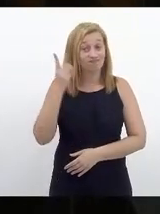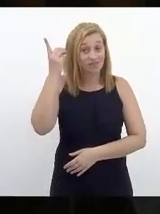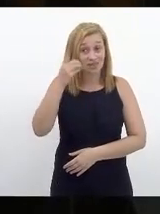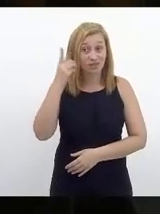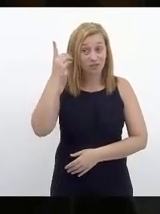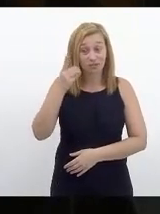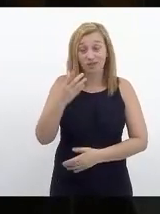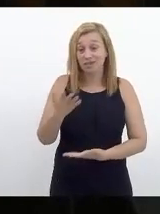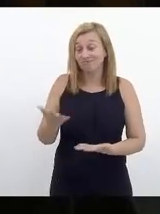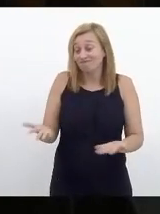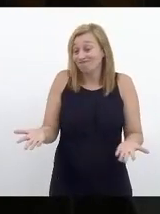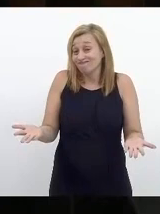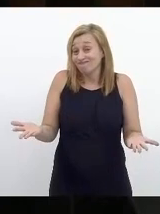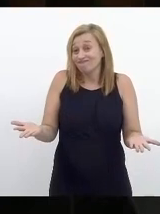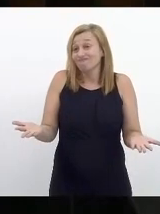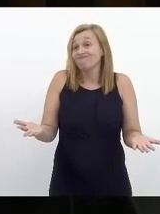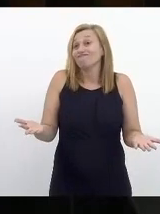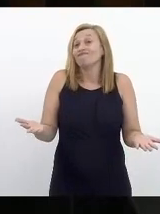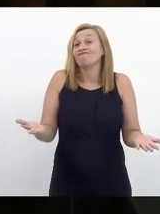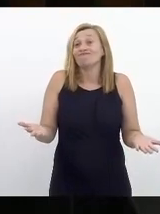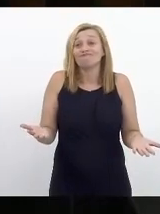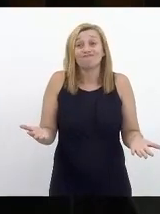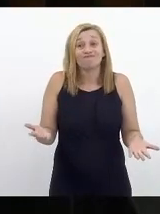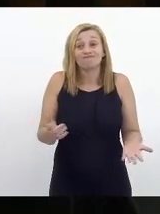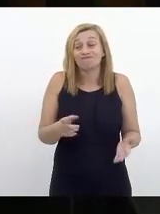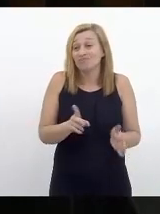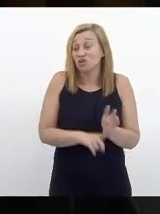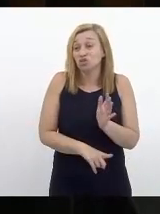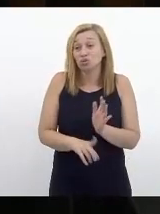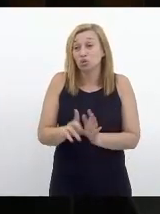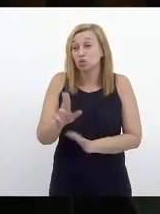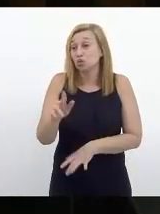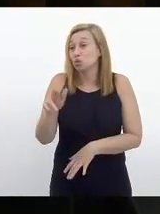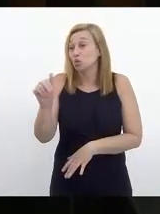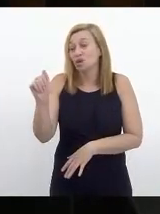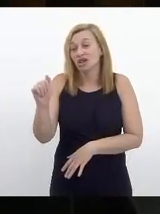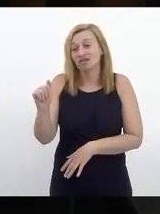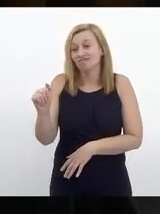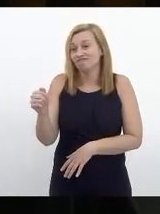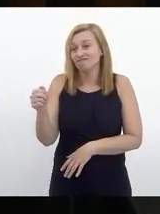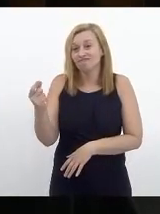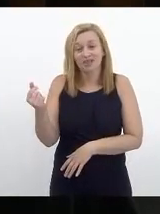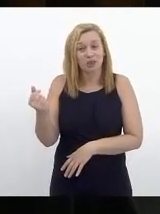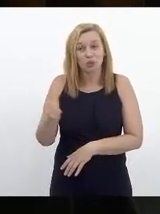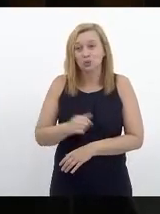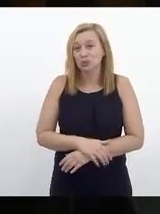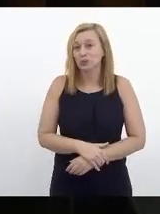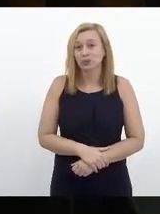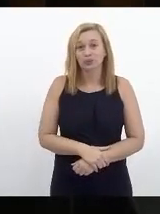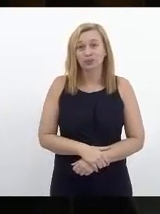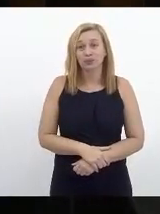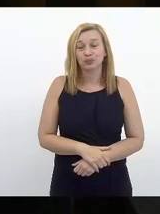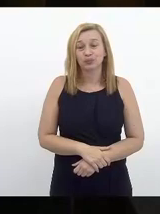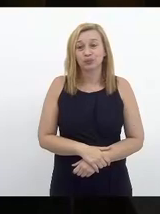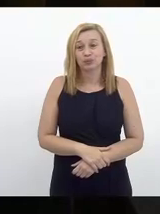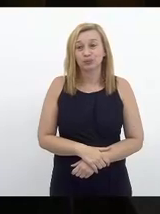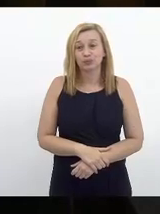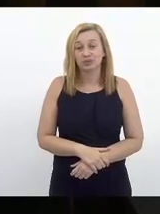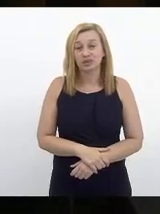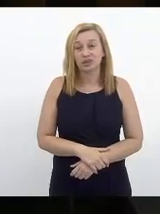via de consequência, não vai diminuir preço. Só se for a